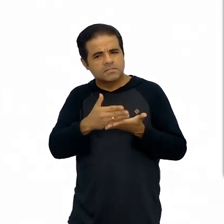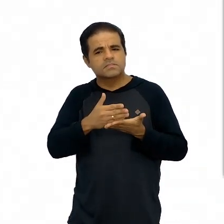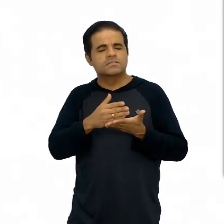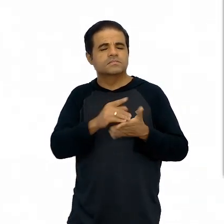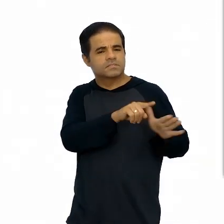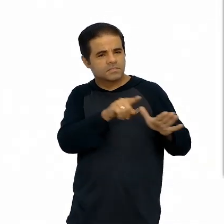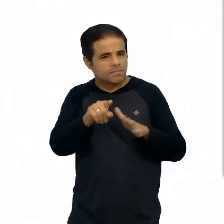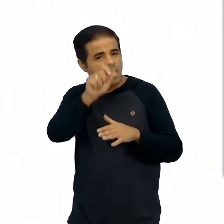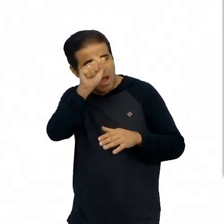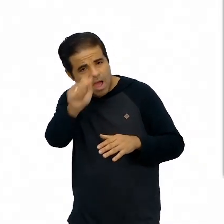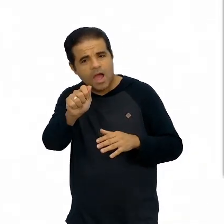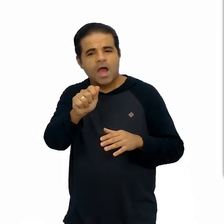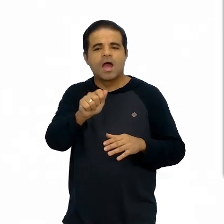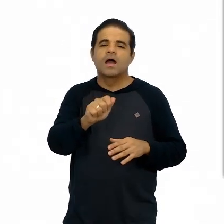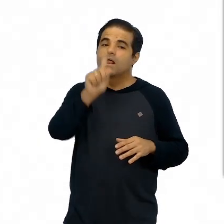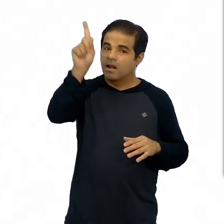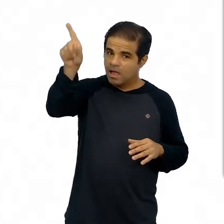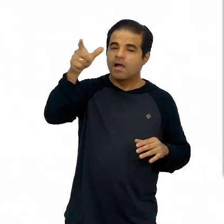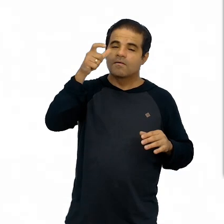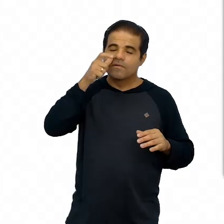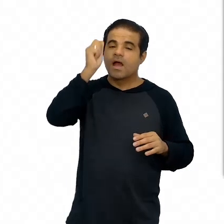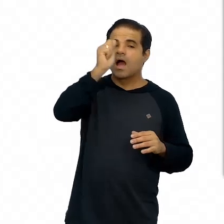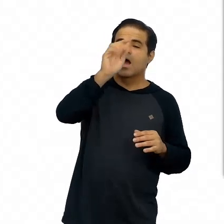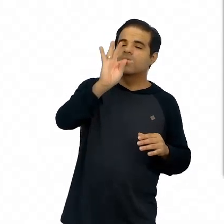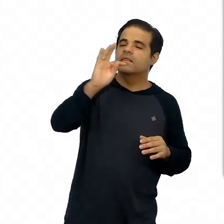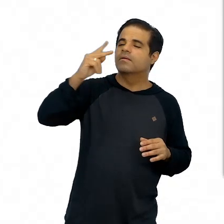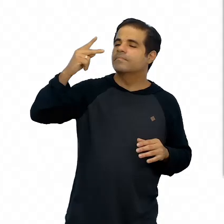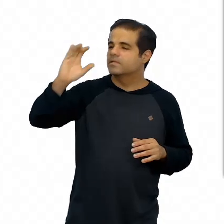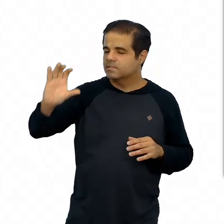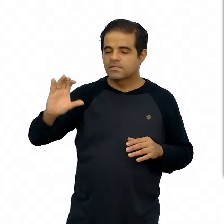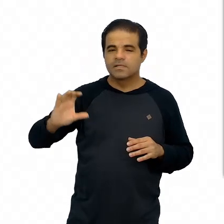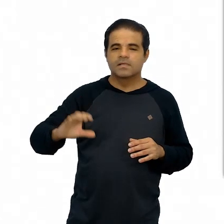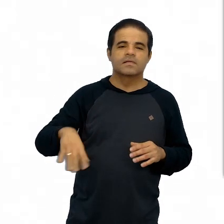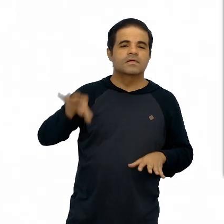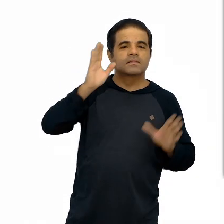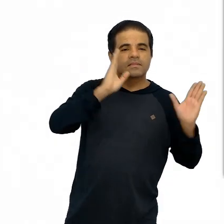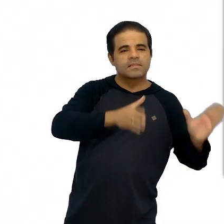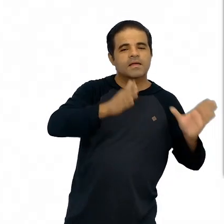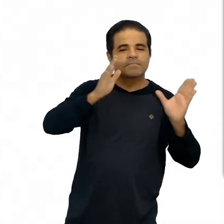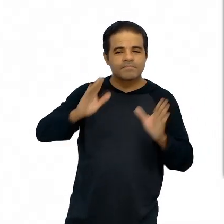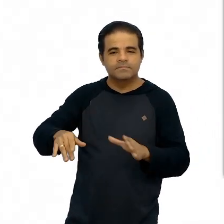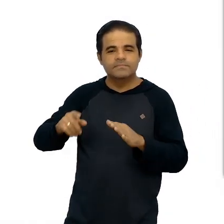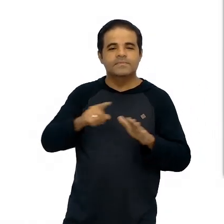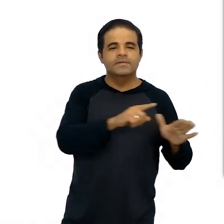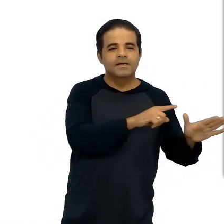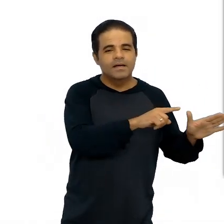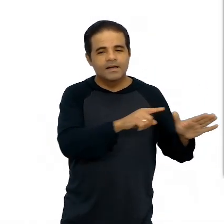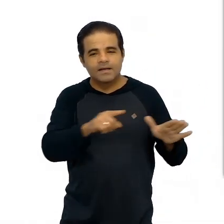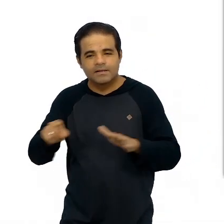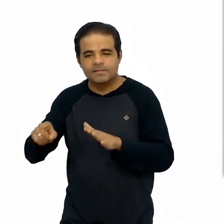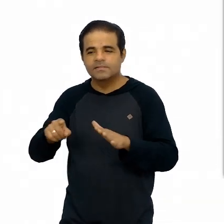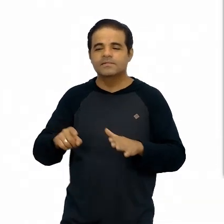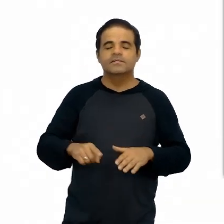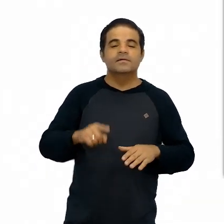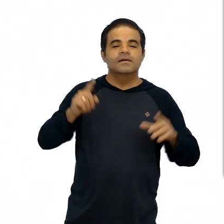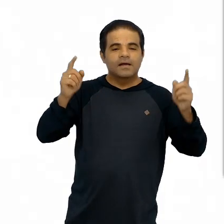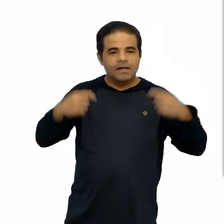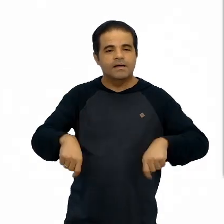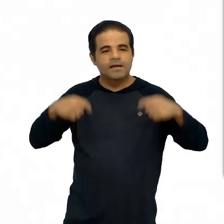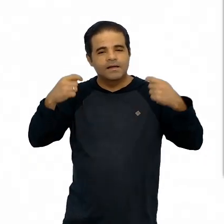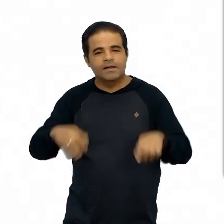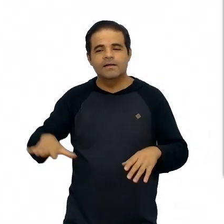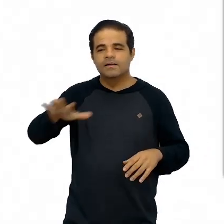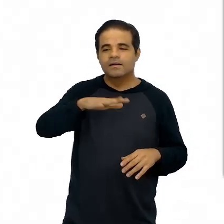na semana A, lá na ATPC de etapa da semana passada. Se